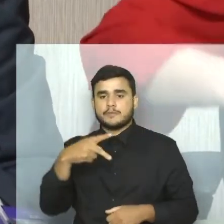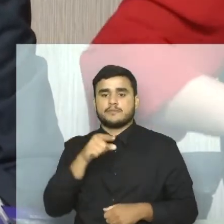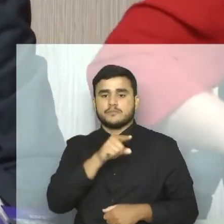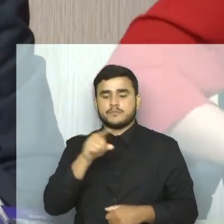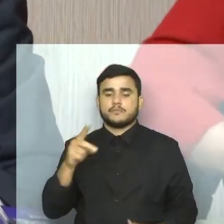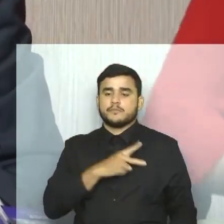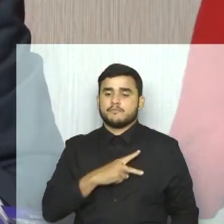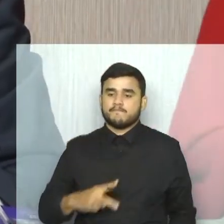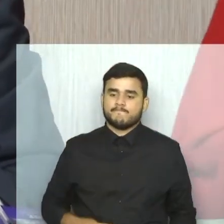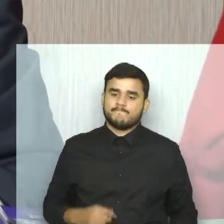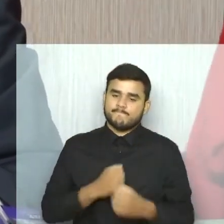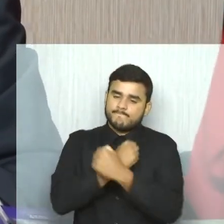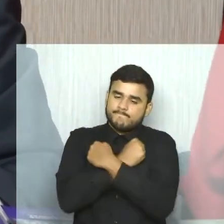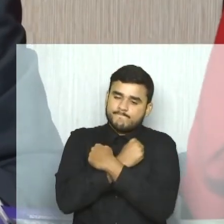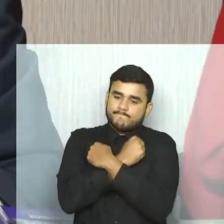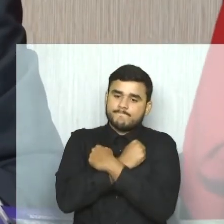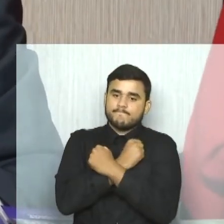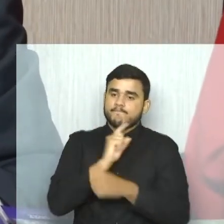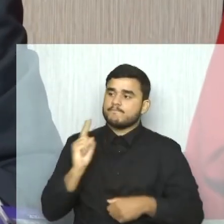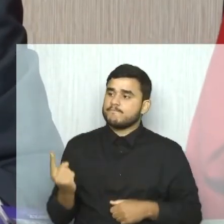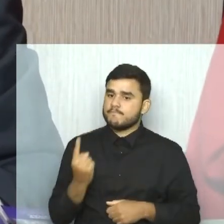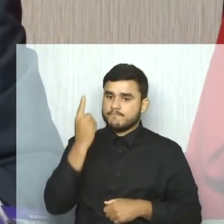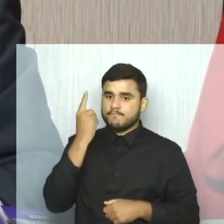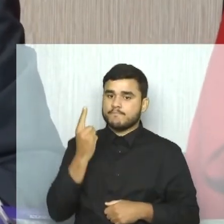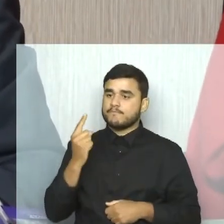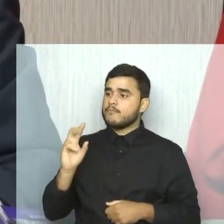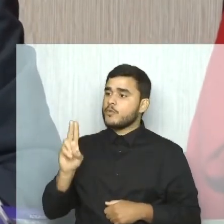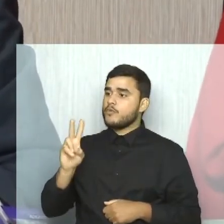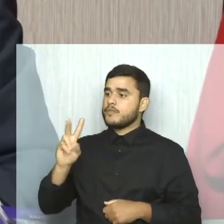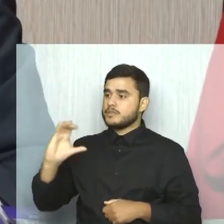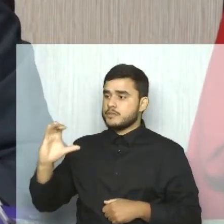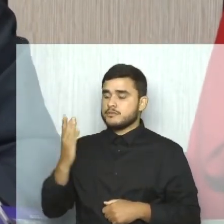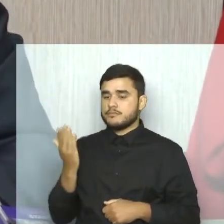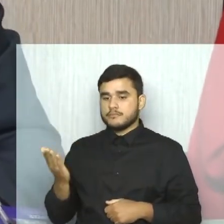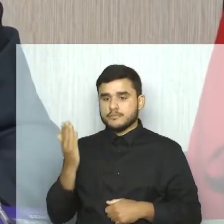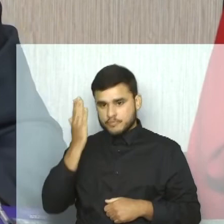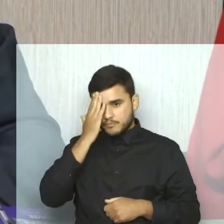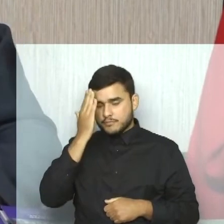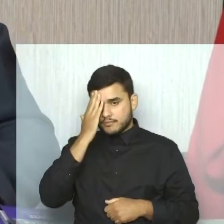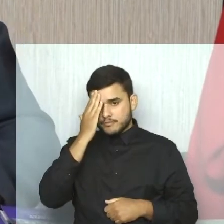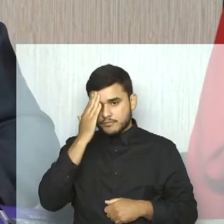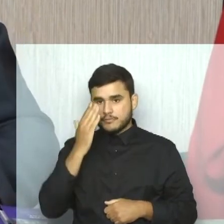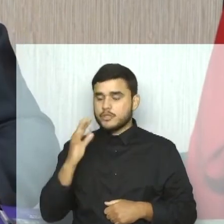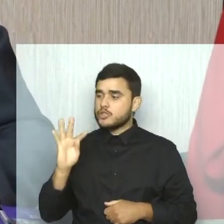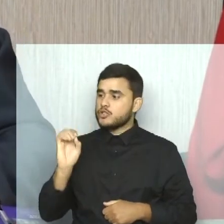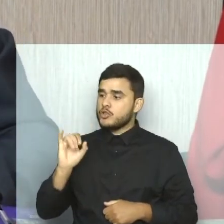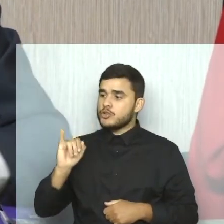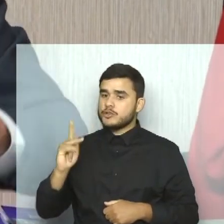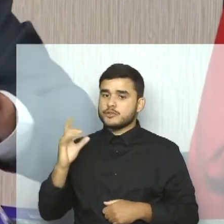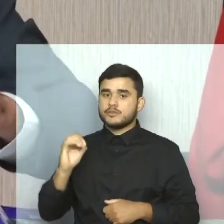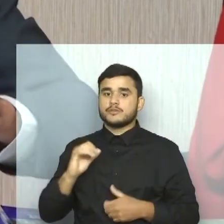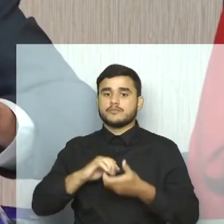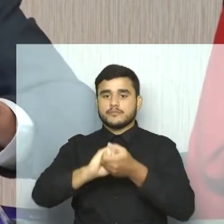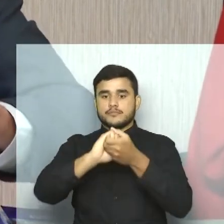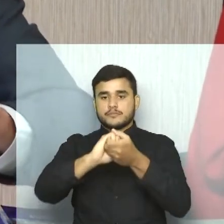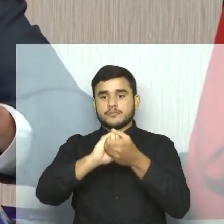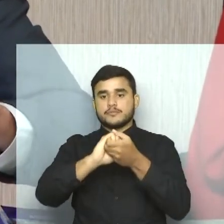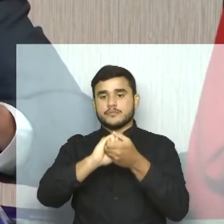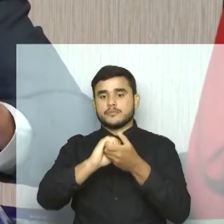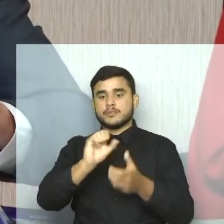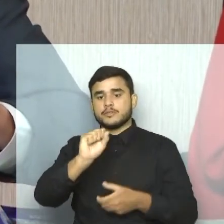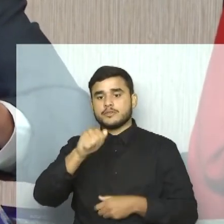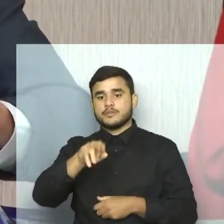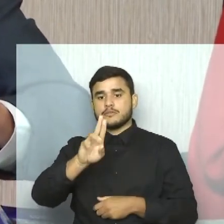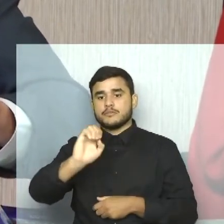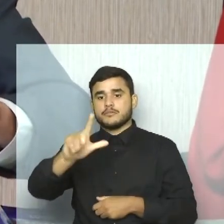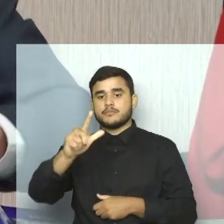eu já abracei a todos em nome do presidente da UVC, meu amigo Toinho. Quero abraçar aqui meu amigo Samuel Isidoro, lá de Quixeré, presidente da